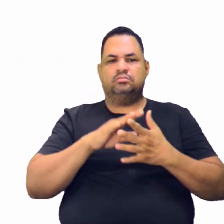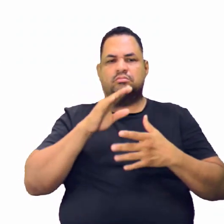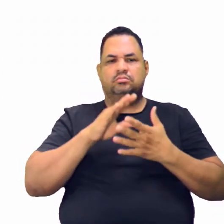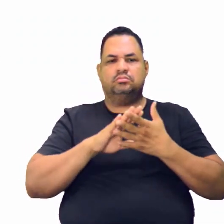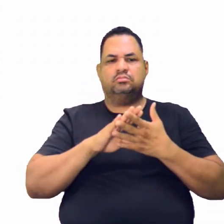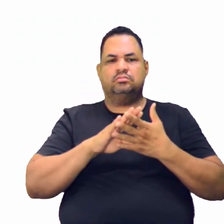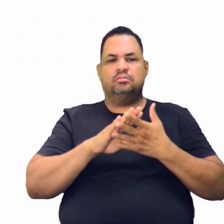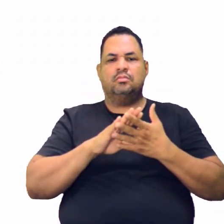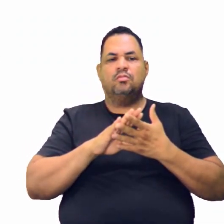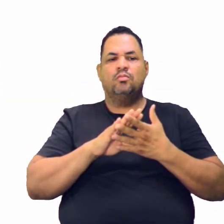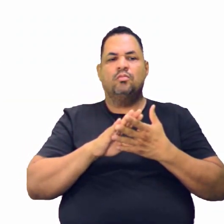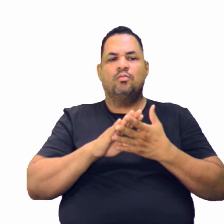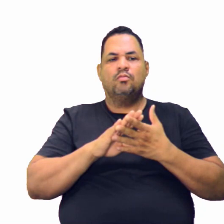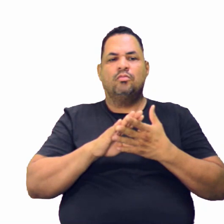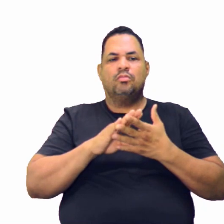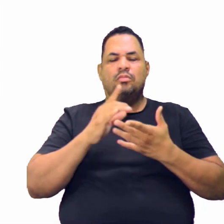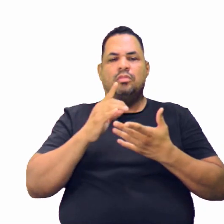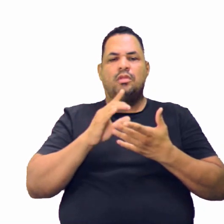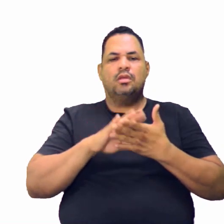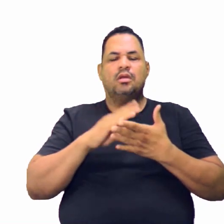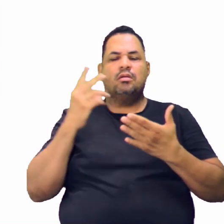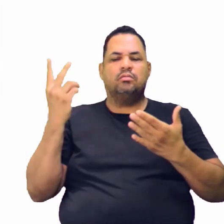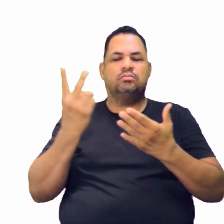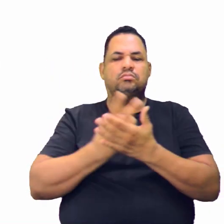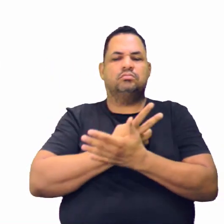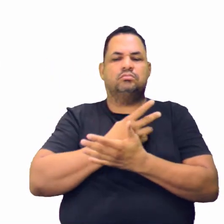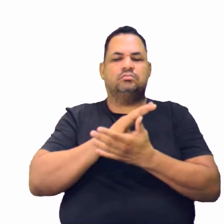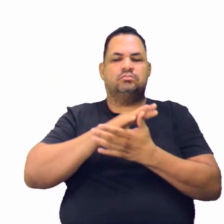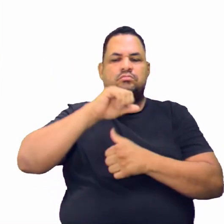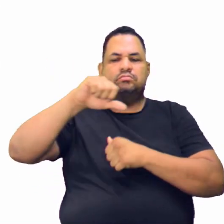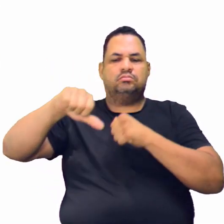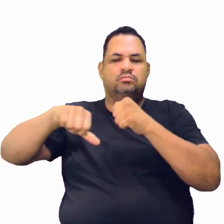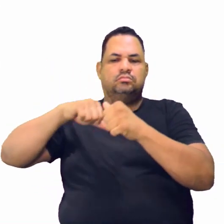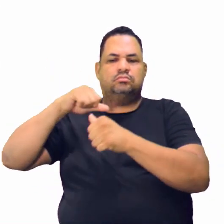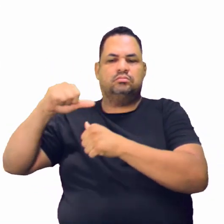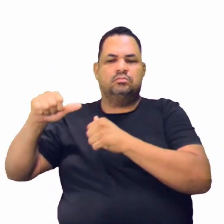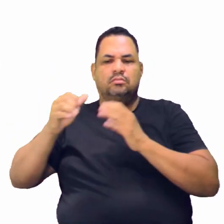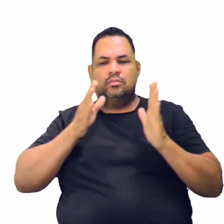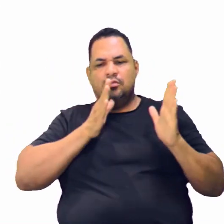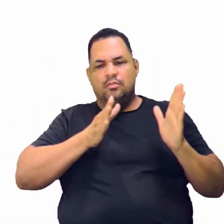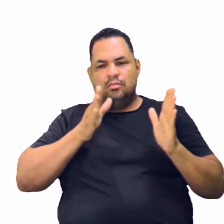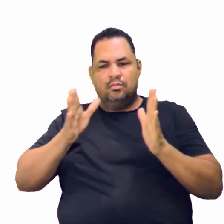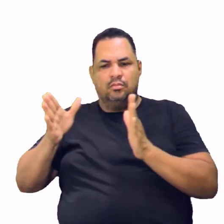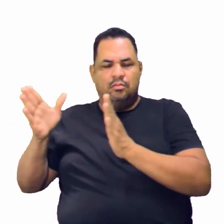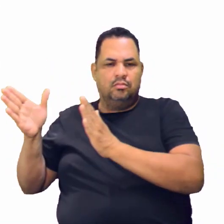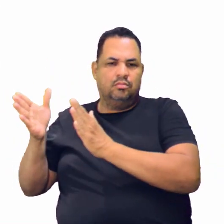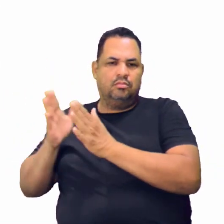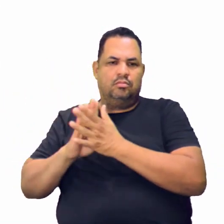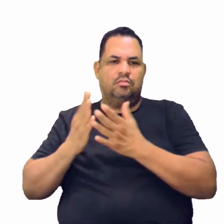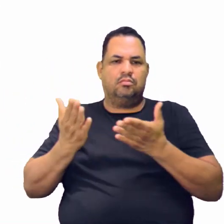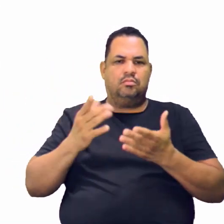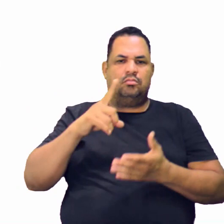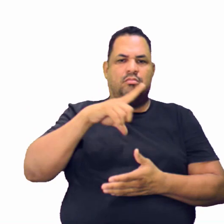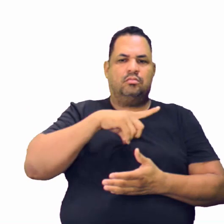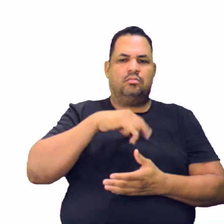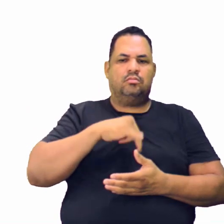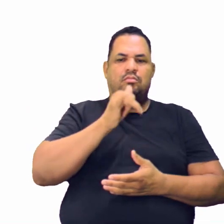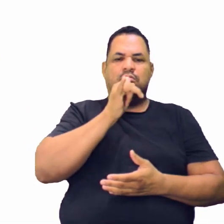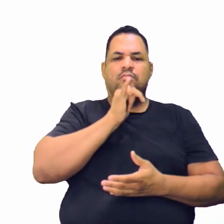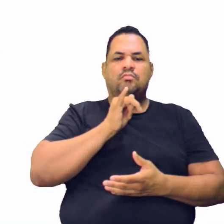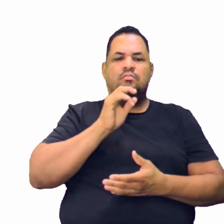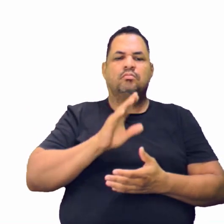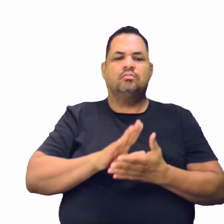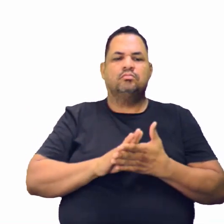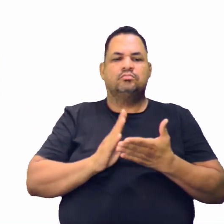é aquela que sofre transformação ao longo do tempo. Temos aí, no caso, um grande exemplo que eu usei